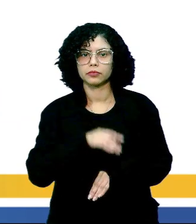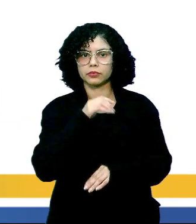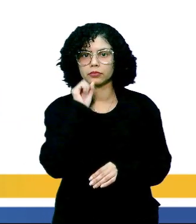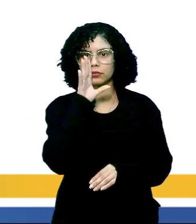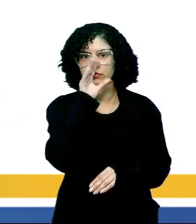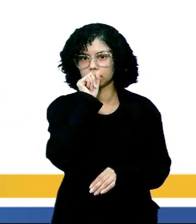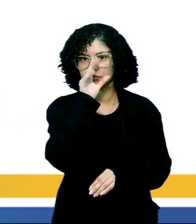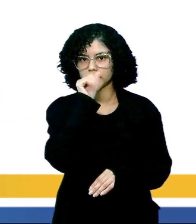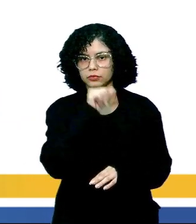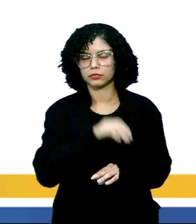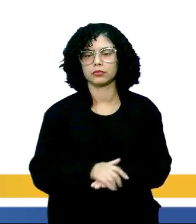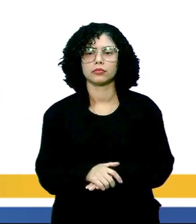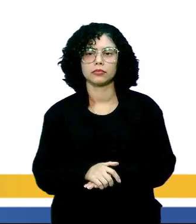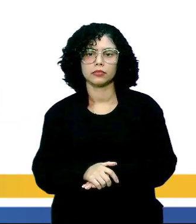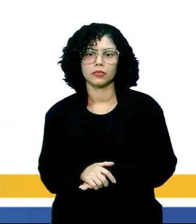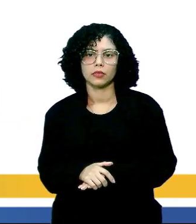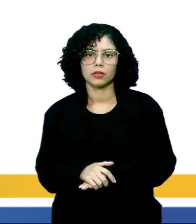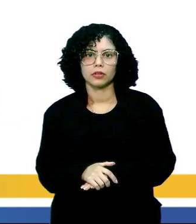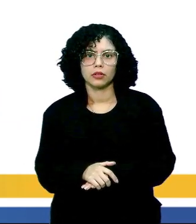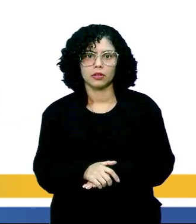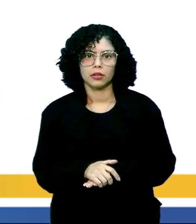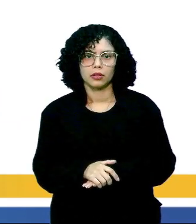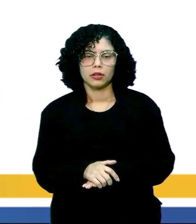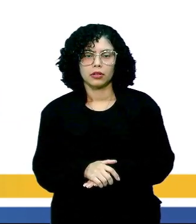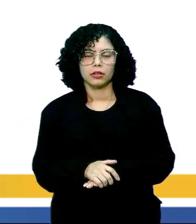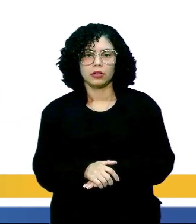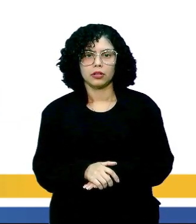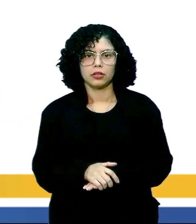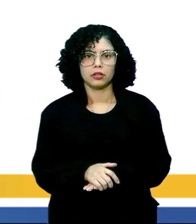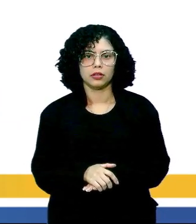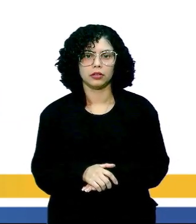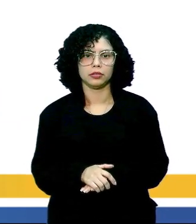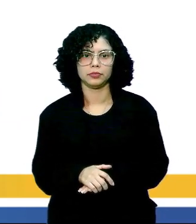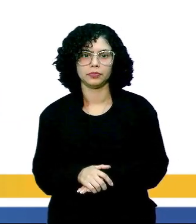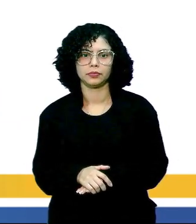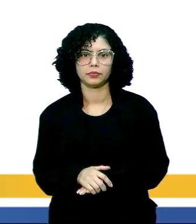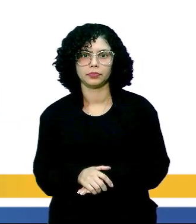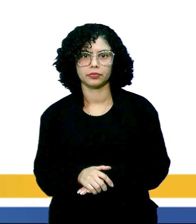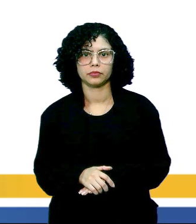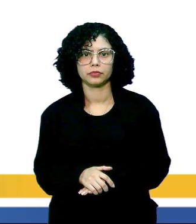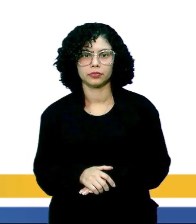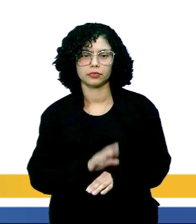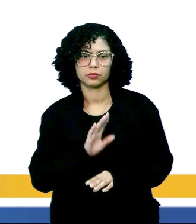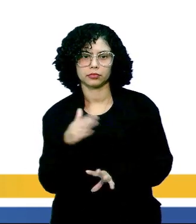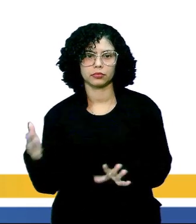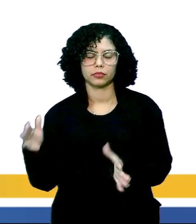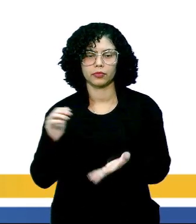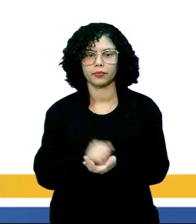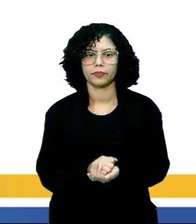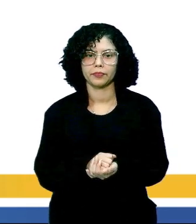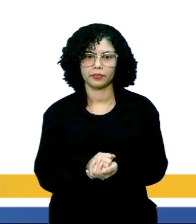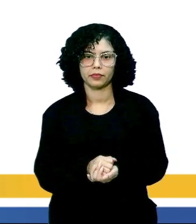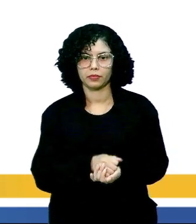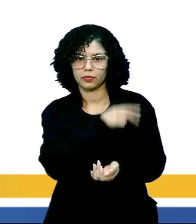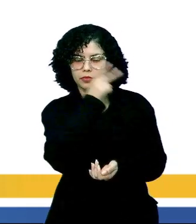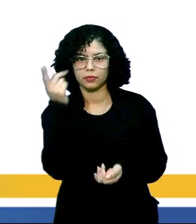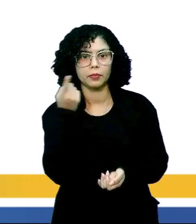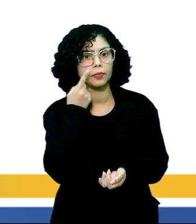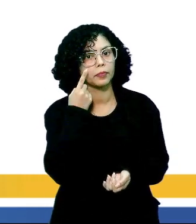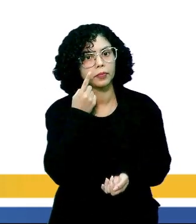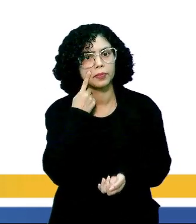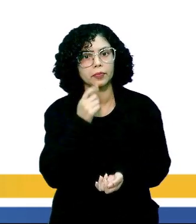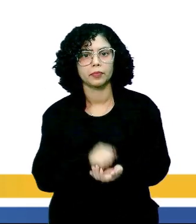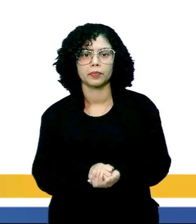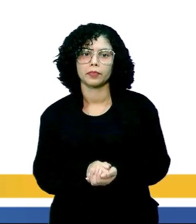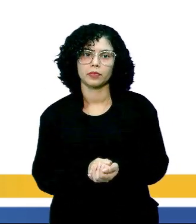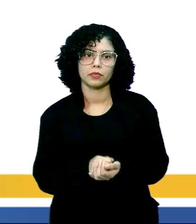mais clara, every few minutes, no caso ali, quando as pessoas dão uma olhada ou